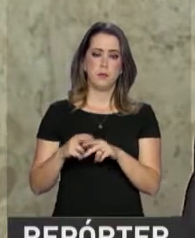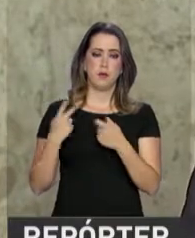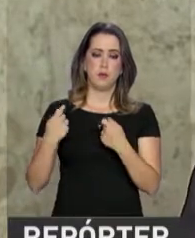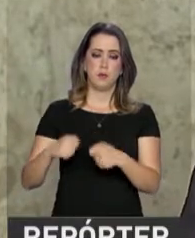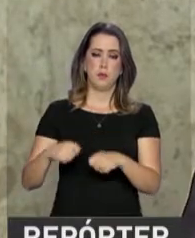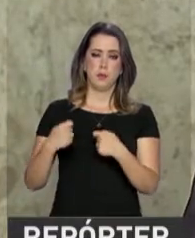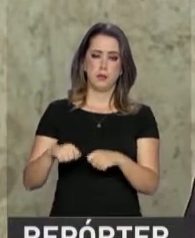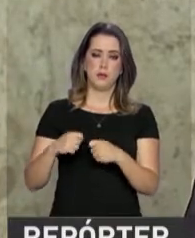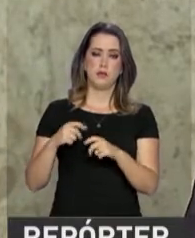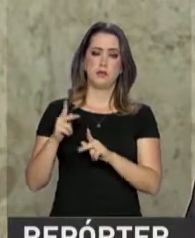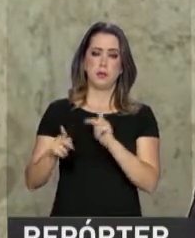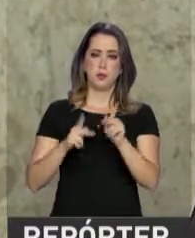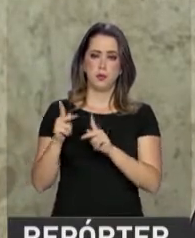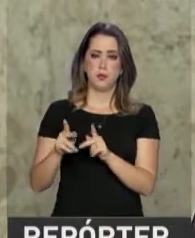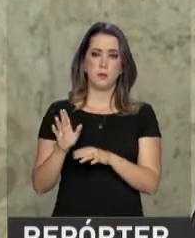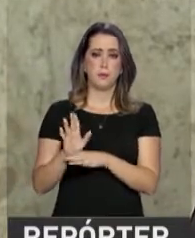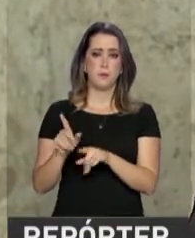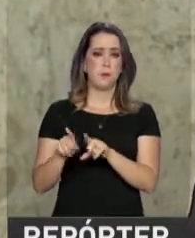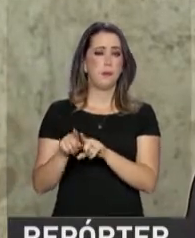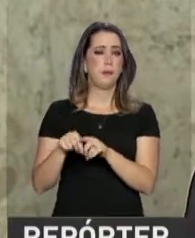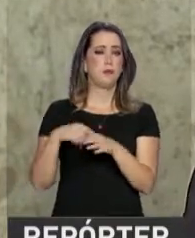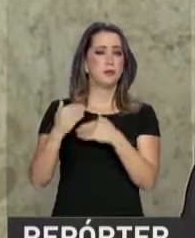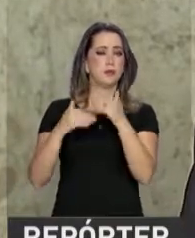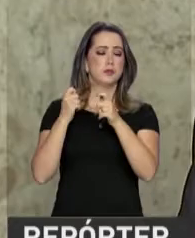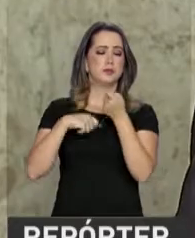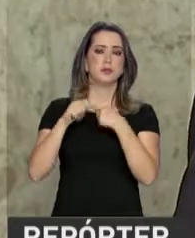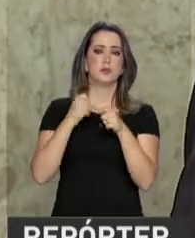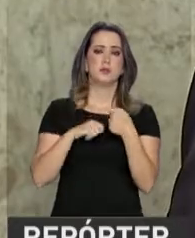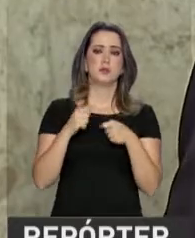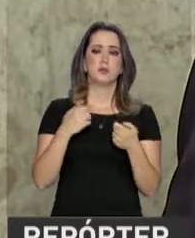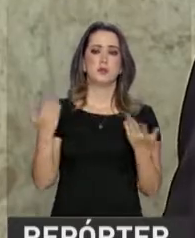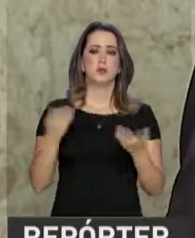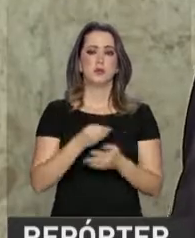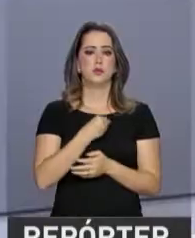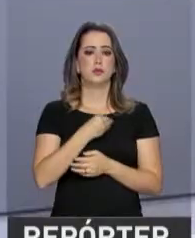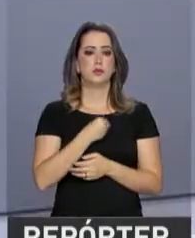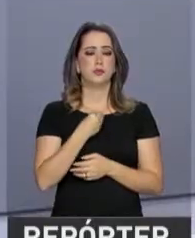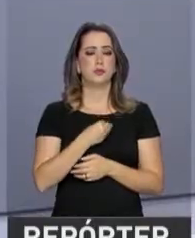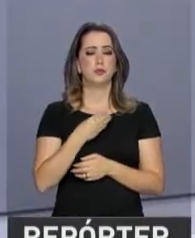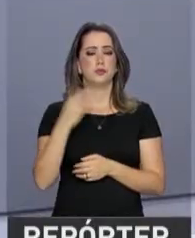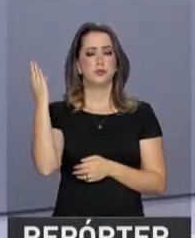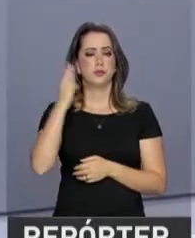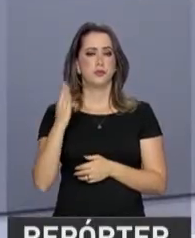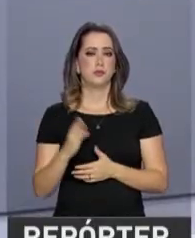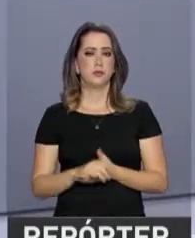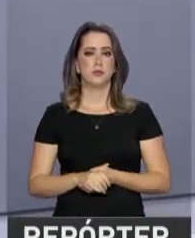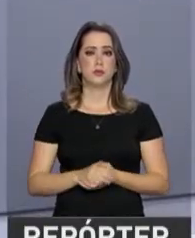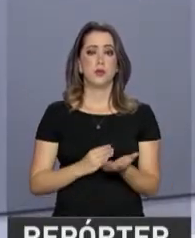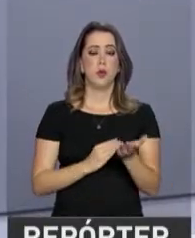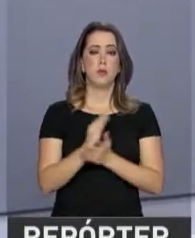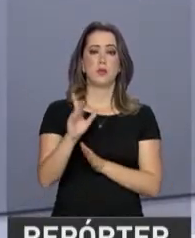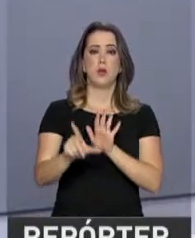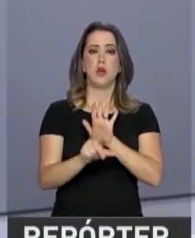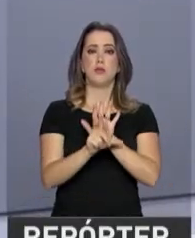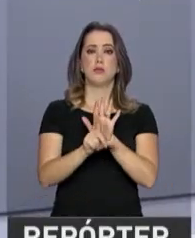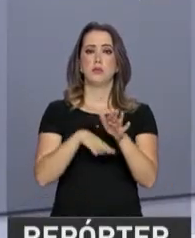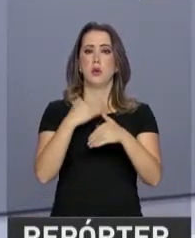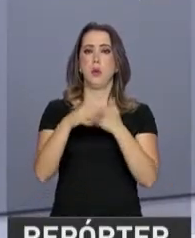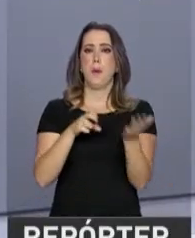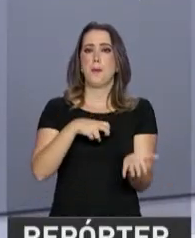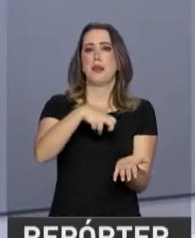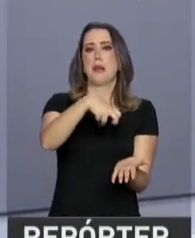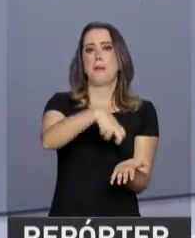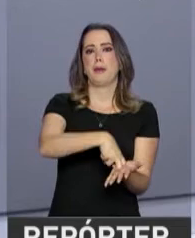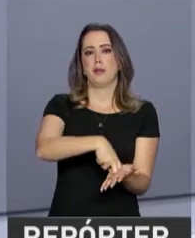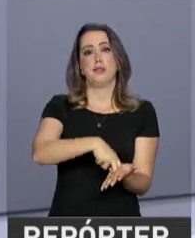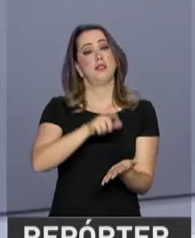e do crescimento econômico que o Brasil está vivenciando. Entrou em vigor a lei que aumenta a pena para o